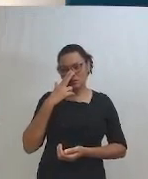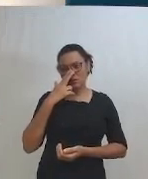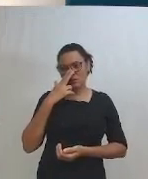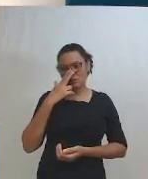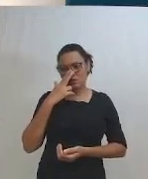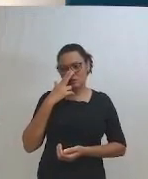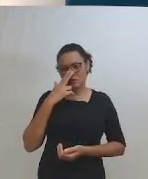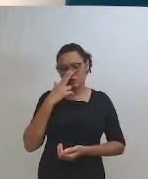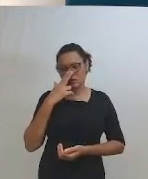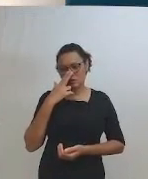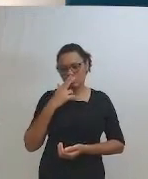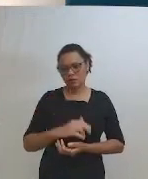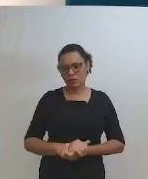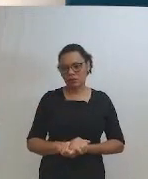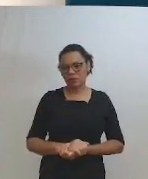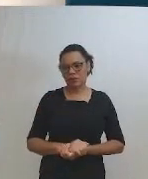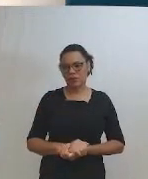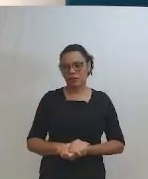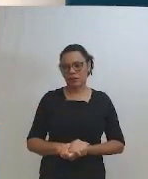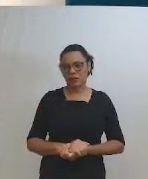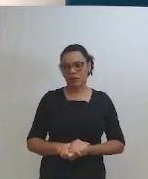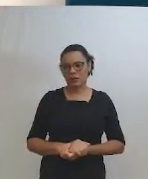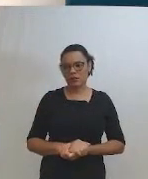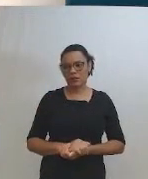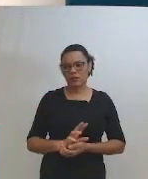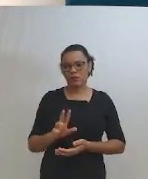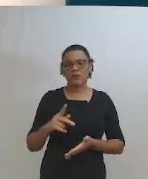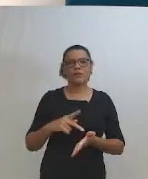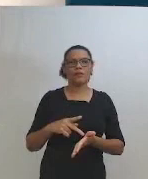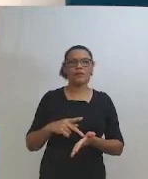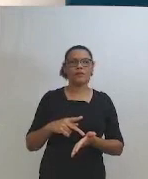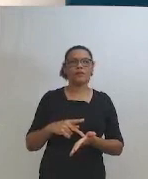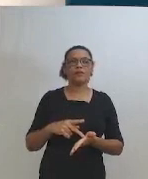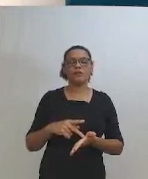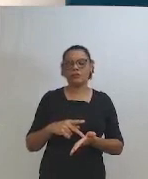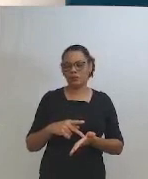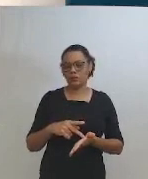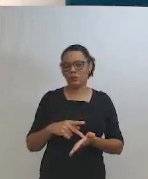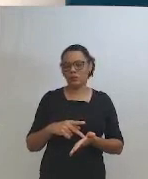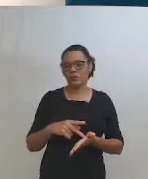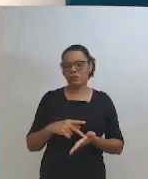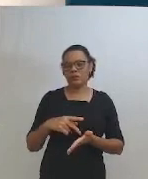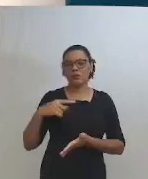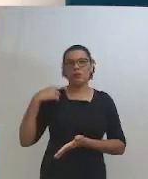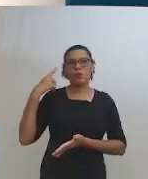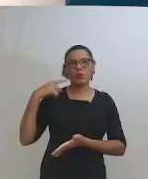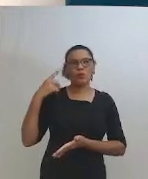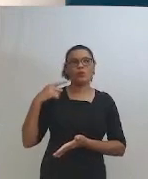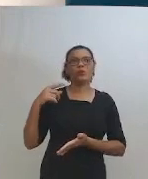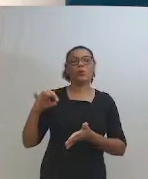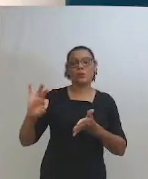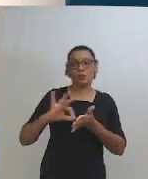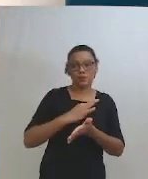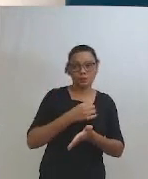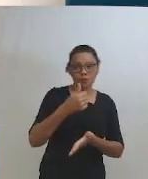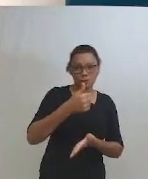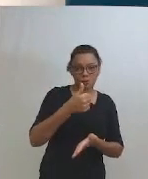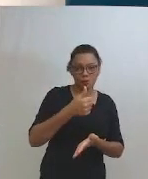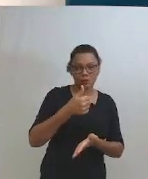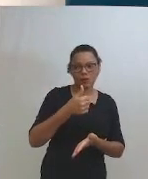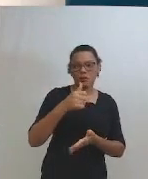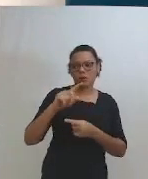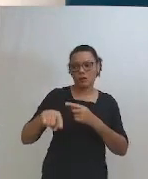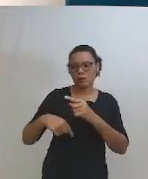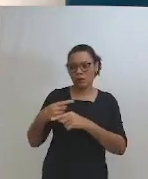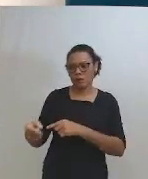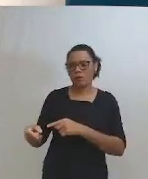Pois não. Era realmente o Gustavo Henrique. O doutor Gustavo Henrique fez a primeira inscrição. Posteriormente, a gente ratificou, informando que seria eu,